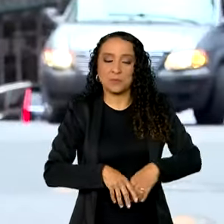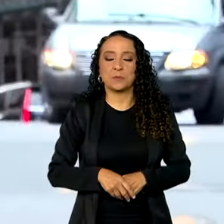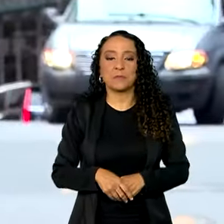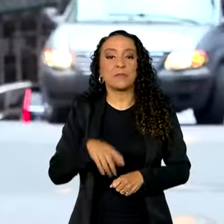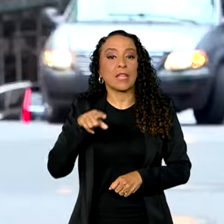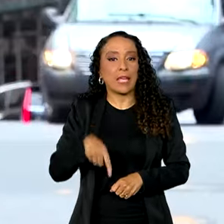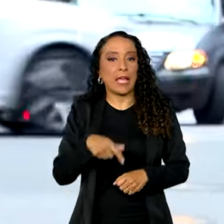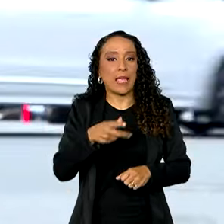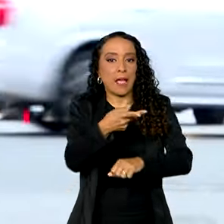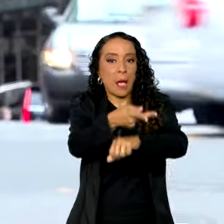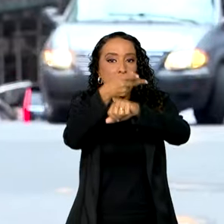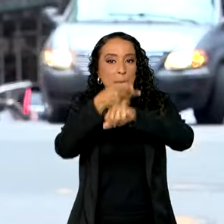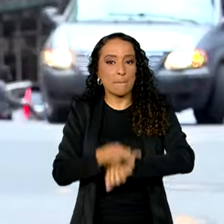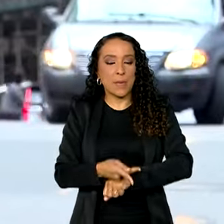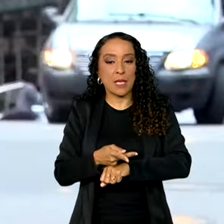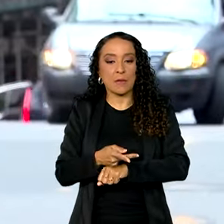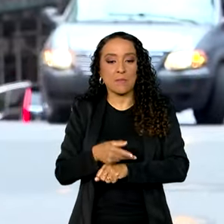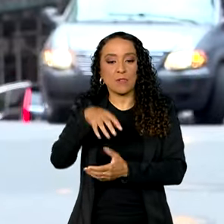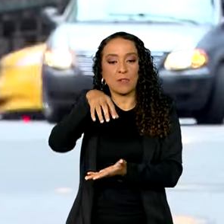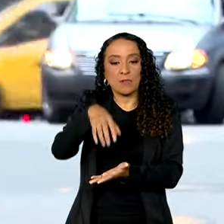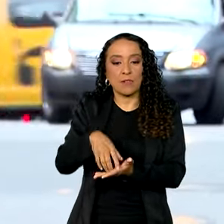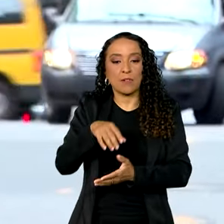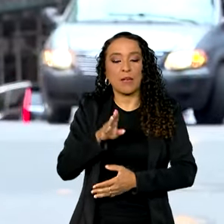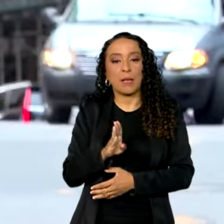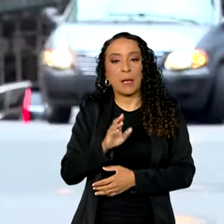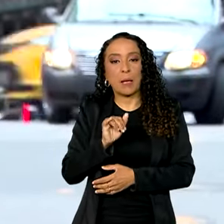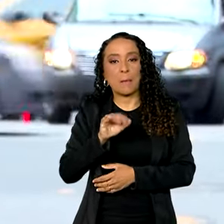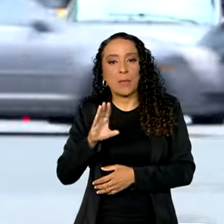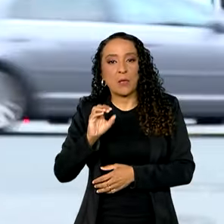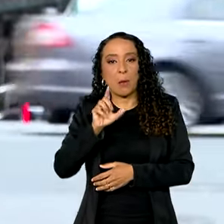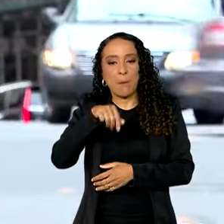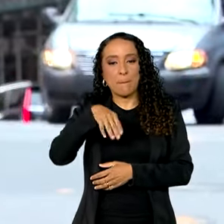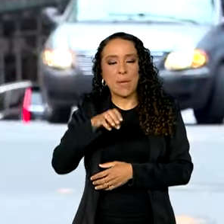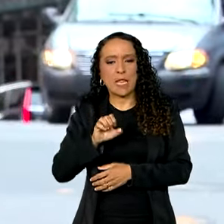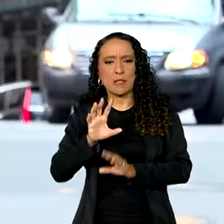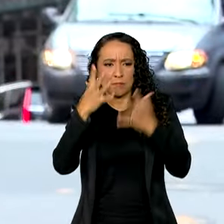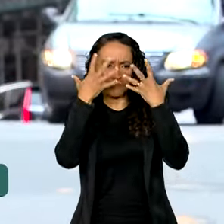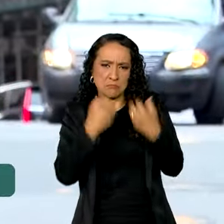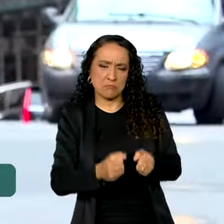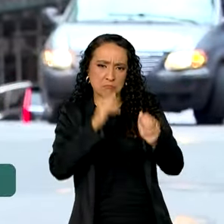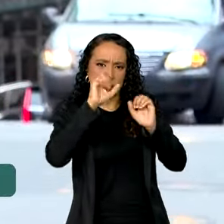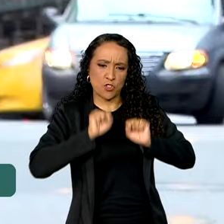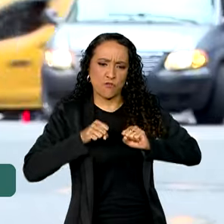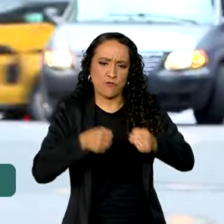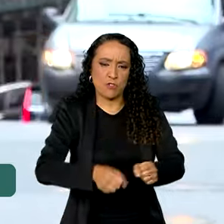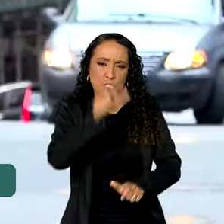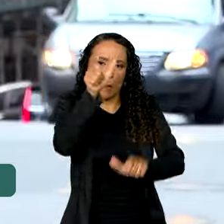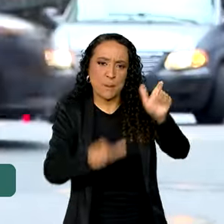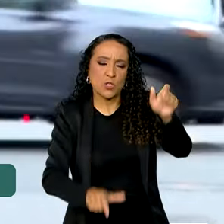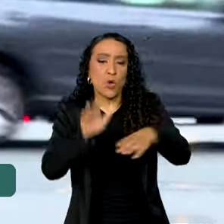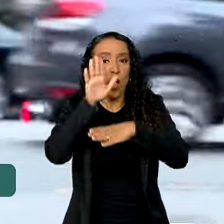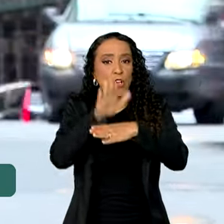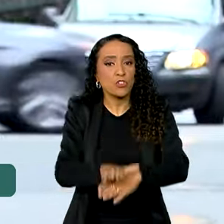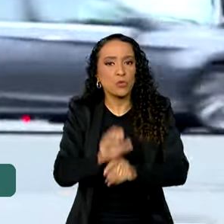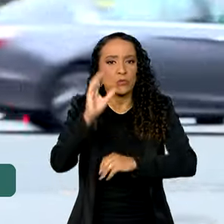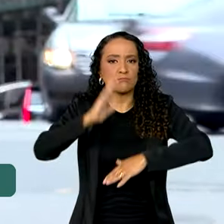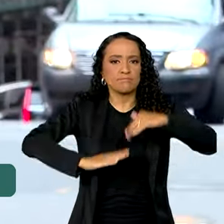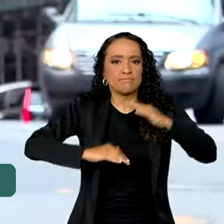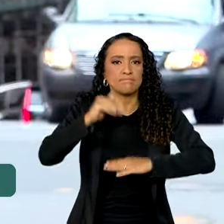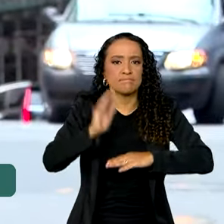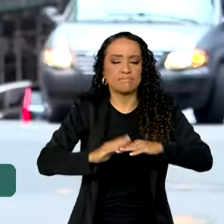Esse é um prêmio da Fundação Bill e Melinda Gates, que reconhece os esforços daquelas pessoas que contribuem para a